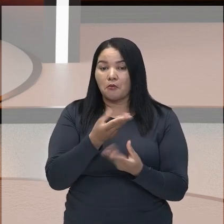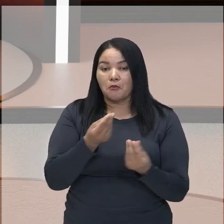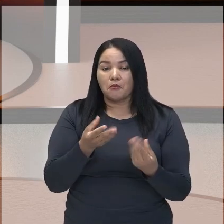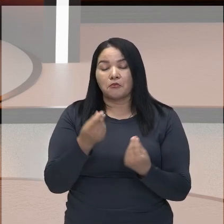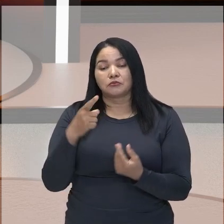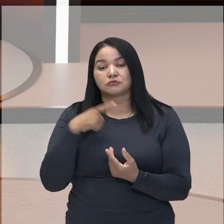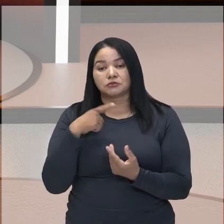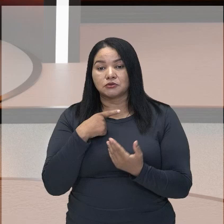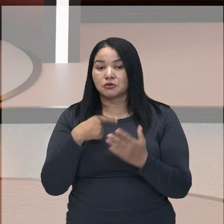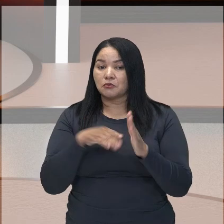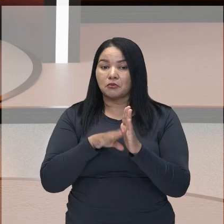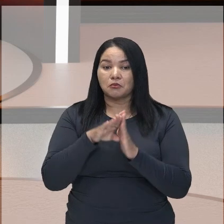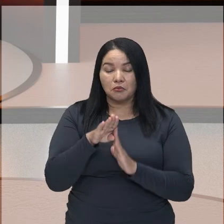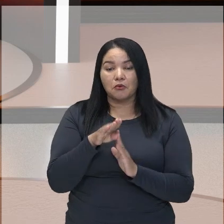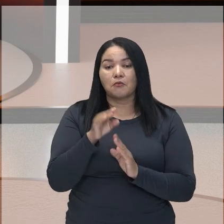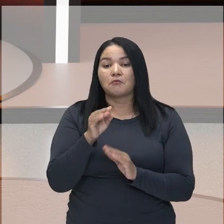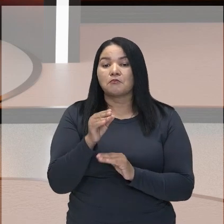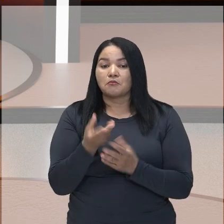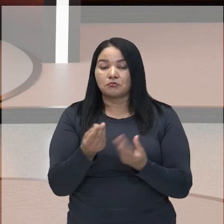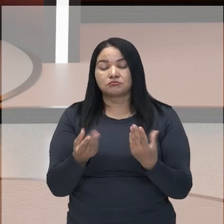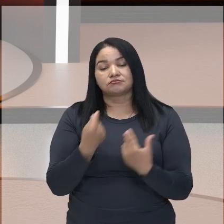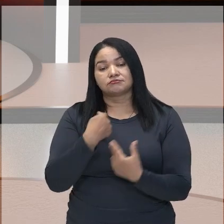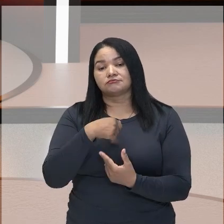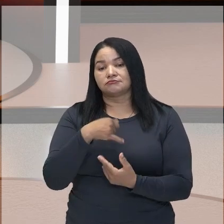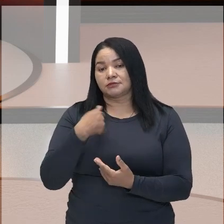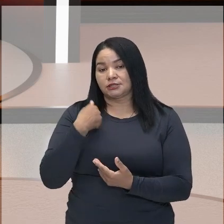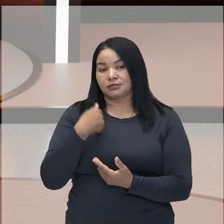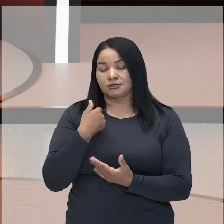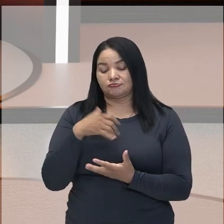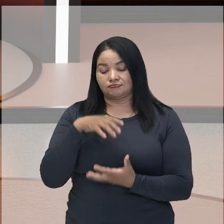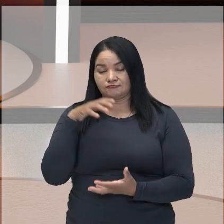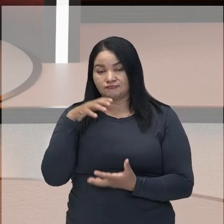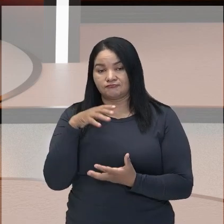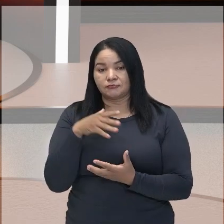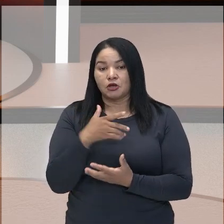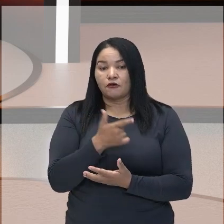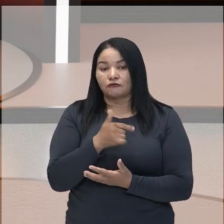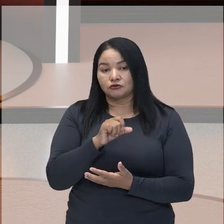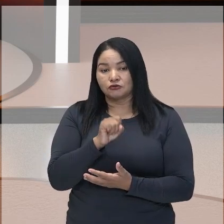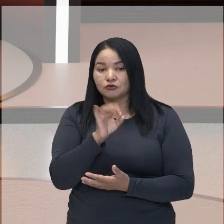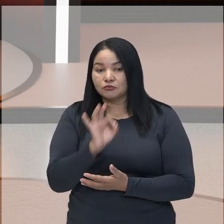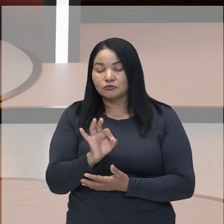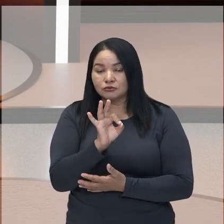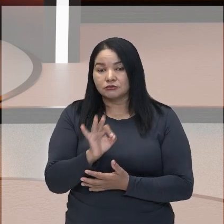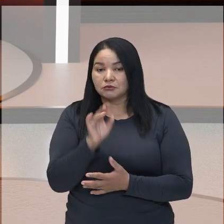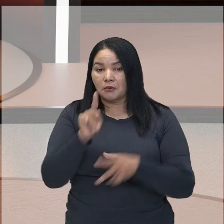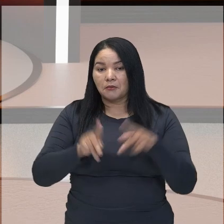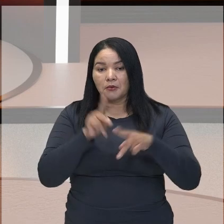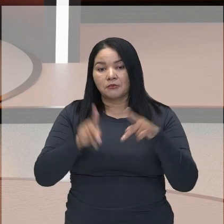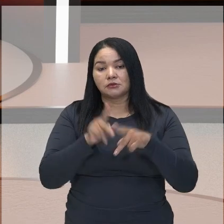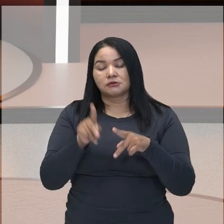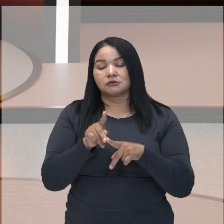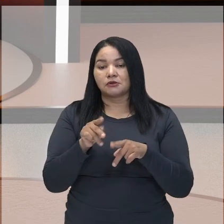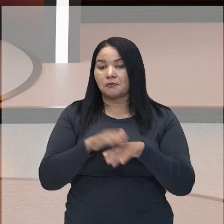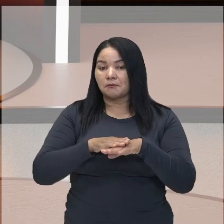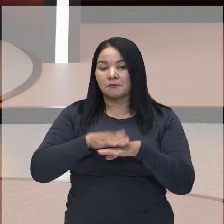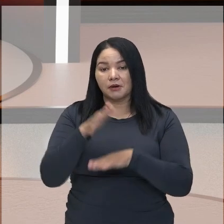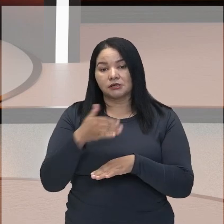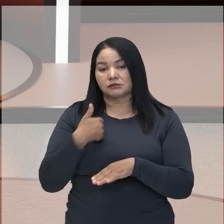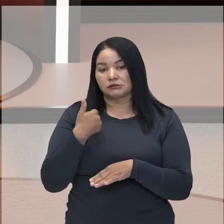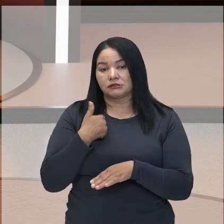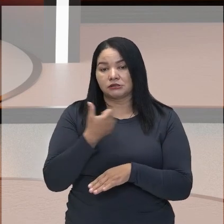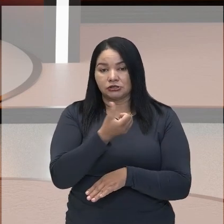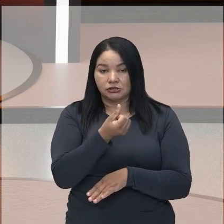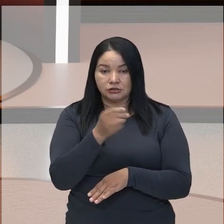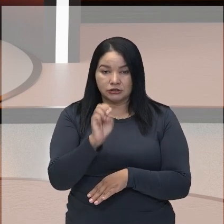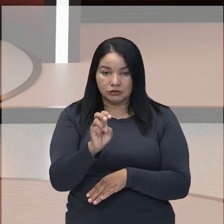proporção de idosos. Aproximadamente 28% da população, gente, vai ter mais de 65